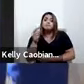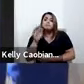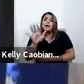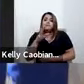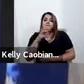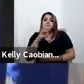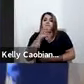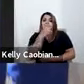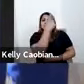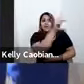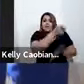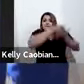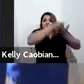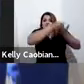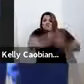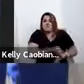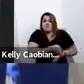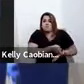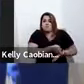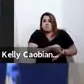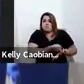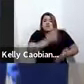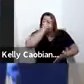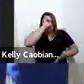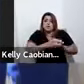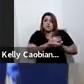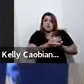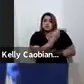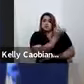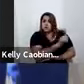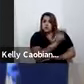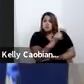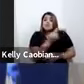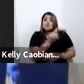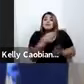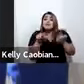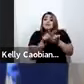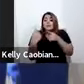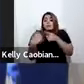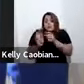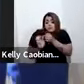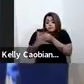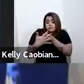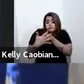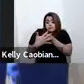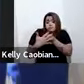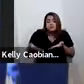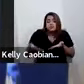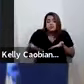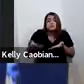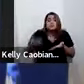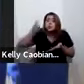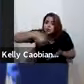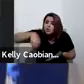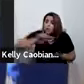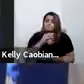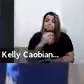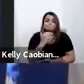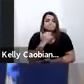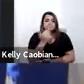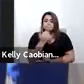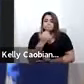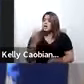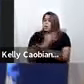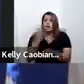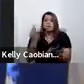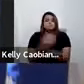foi feita, e principalmente nesse momento da pandemia, levou a uma situação de adesão